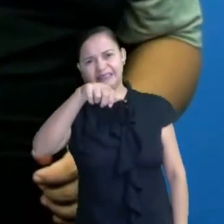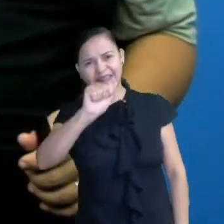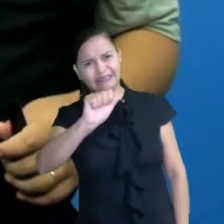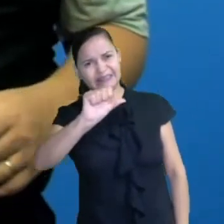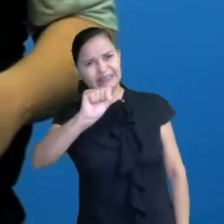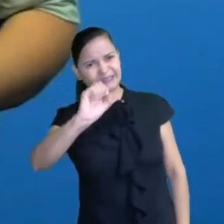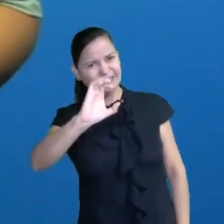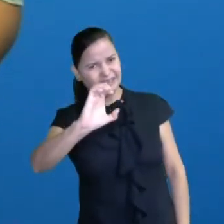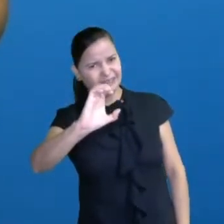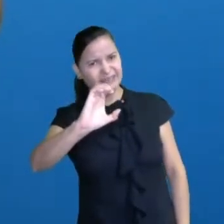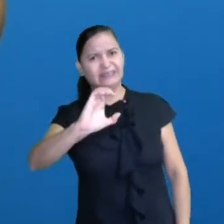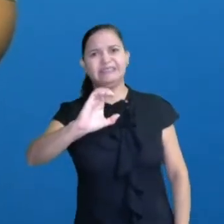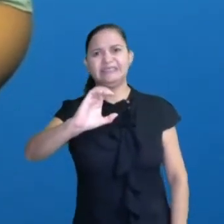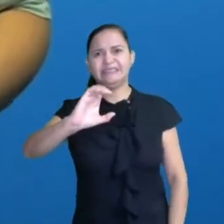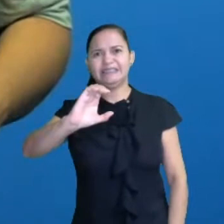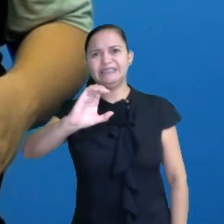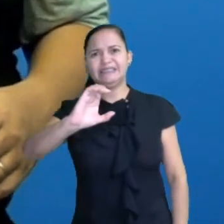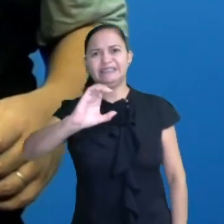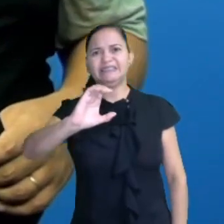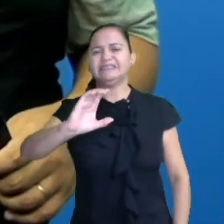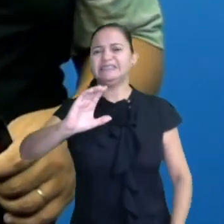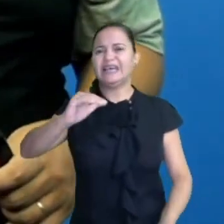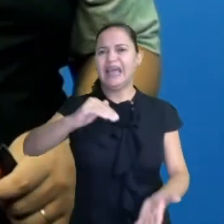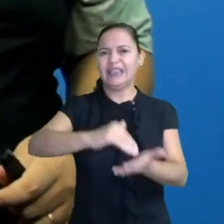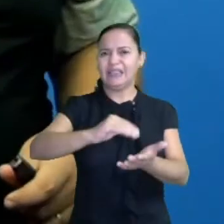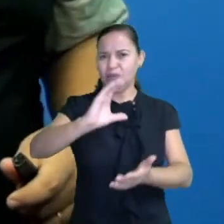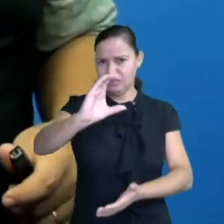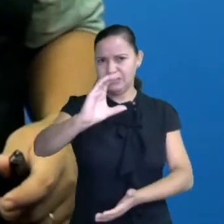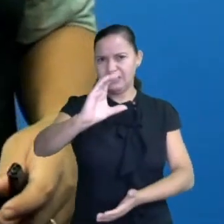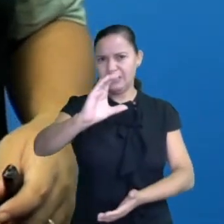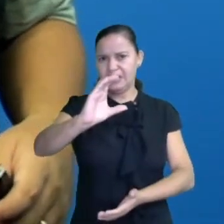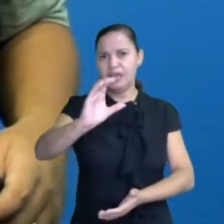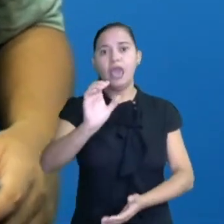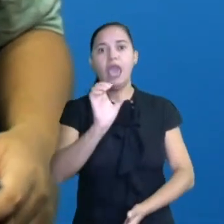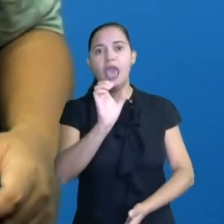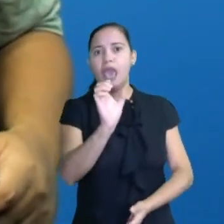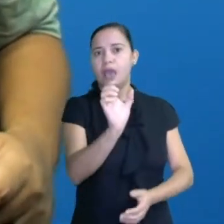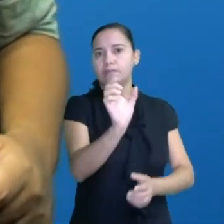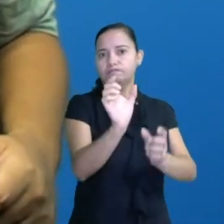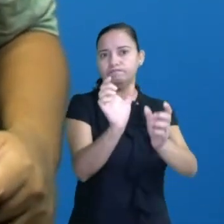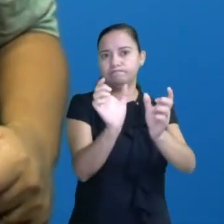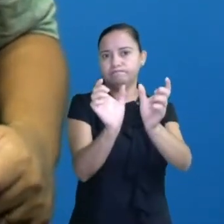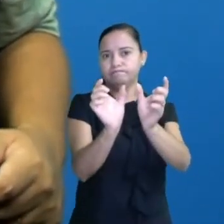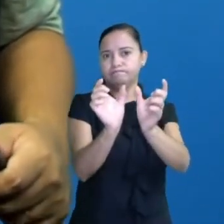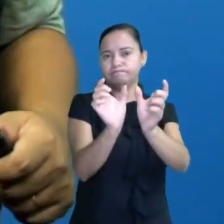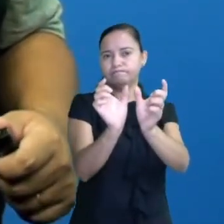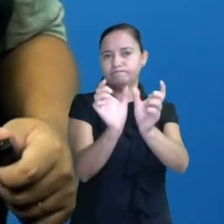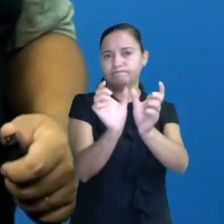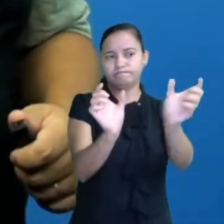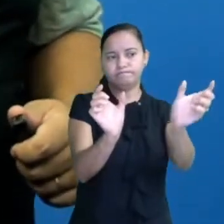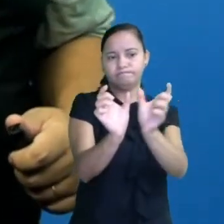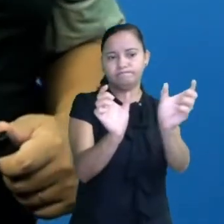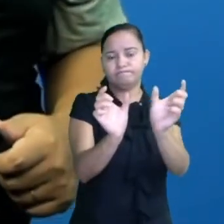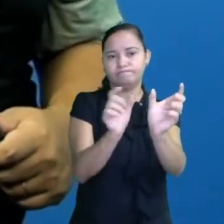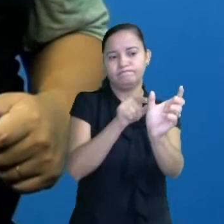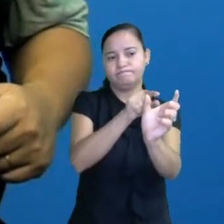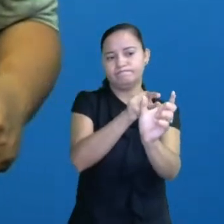seja. O nasce, ele é um morfema, no caso, ele vai dar sentido